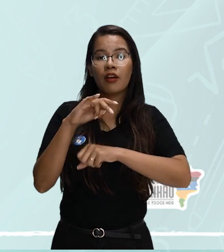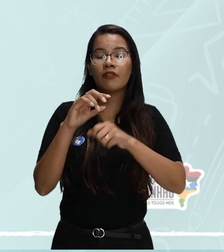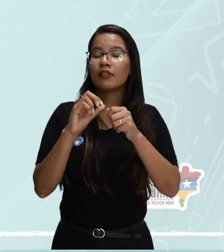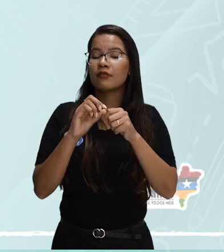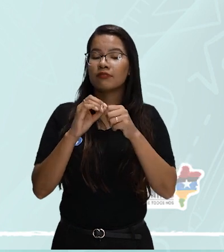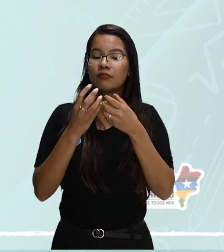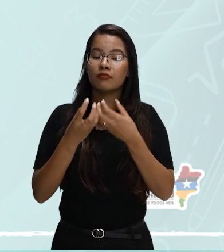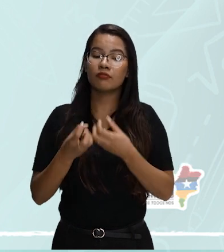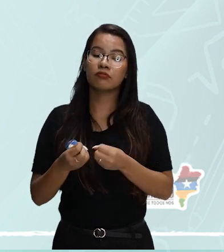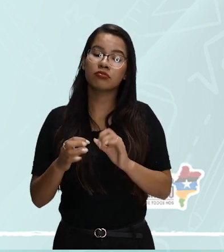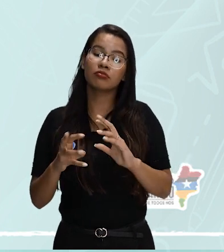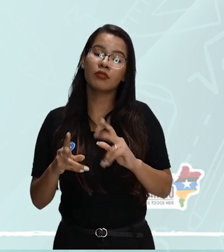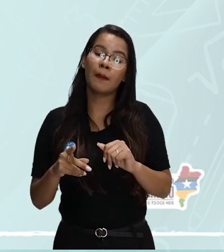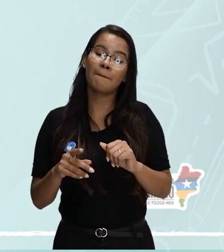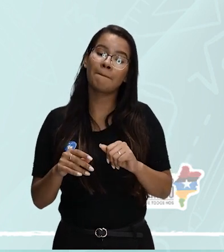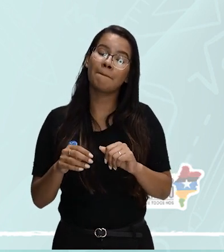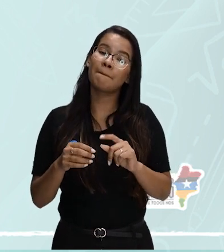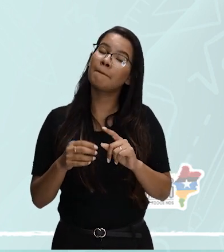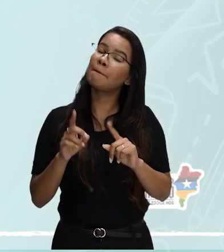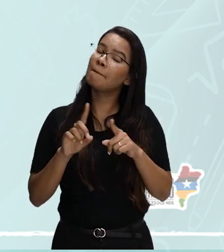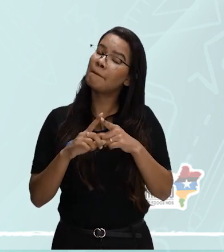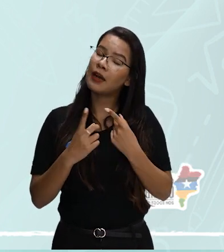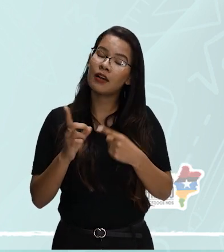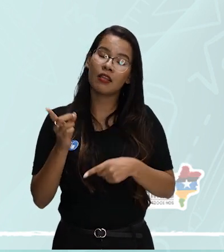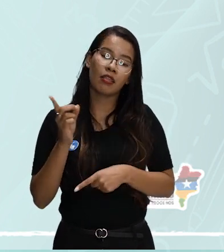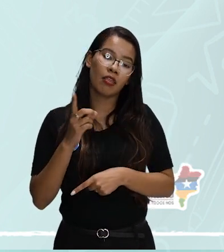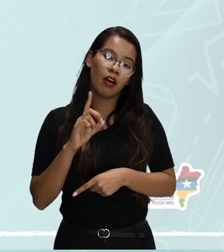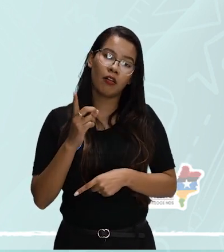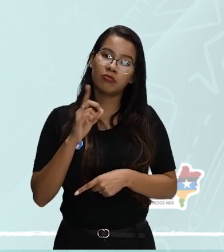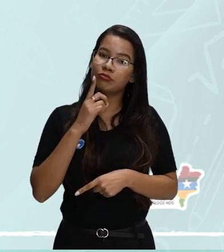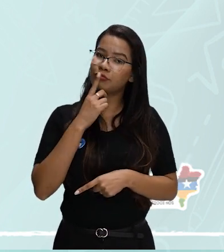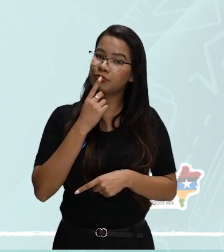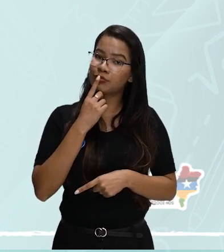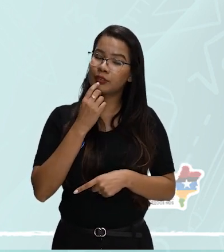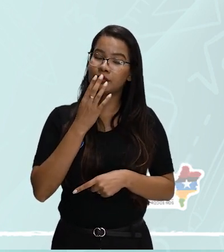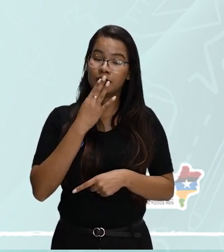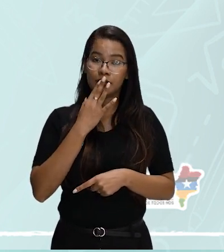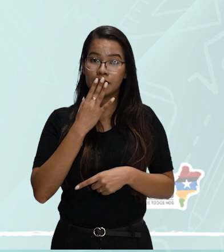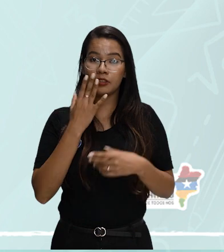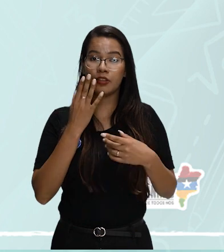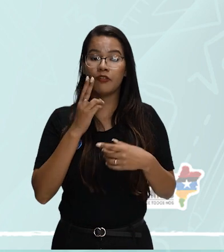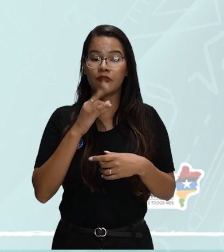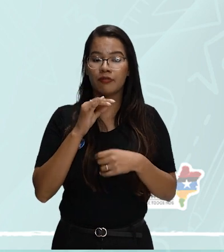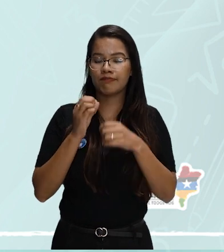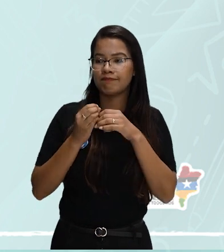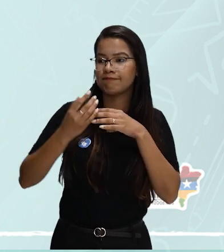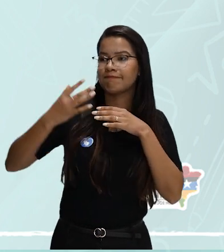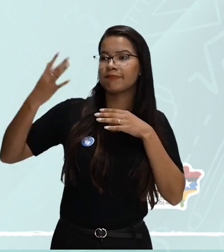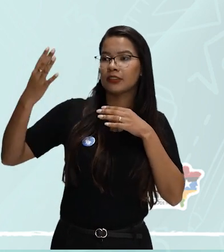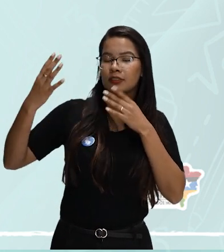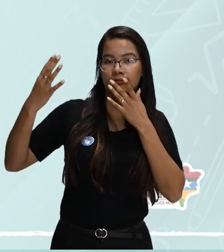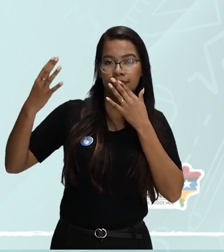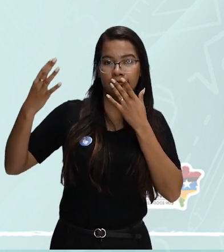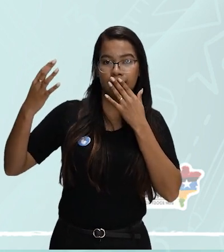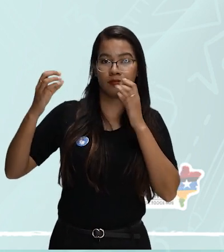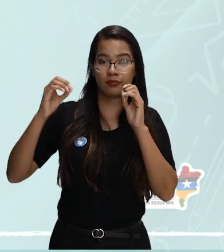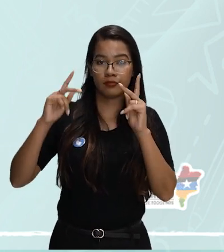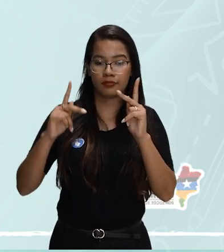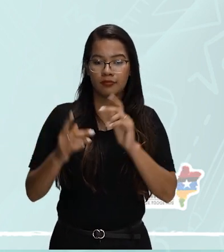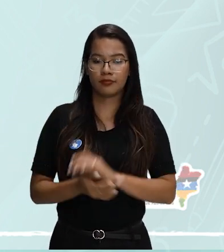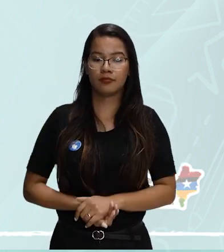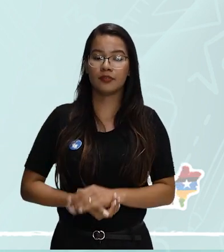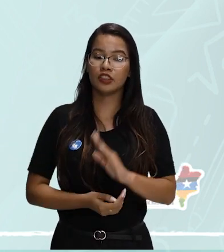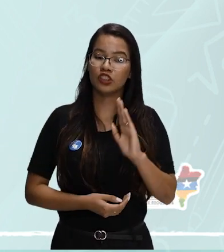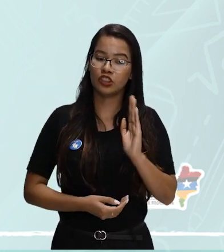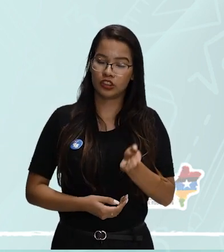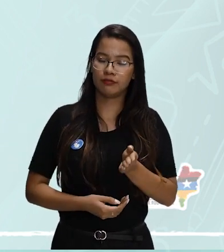origem. Se a sua cor de origem é o vermelho, então ele vai refletir a cor vermelha. Ok?